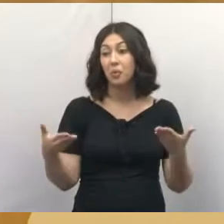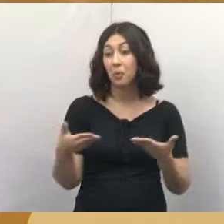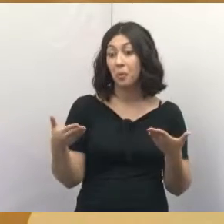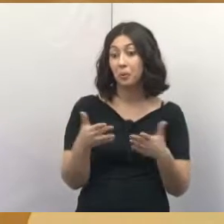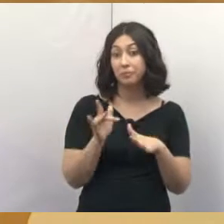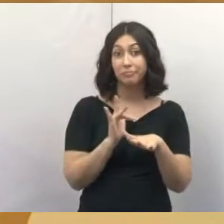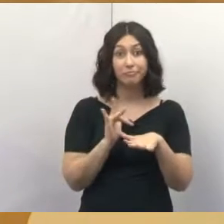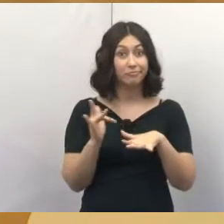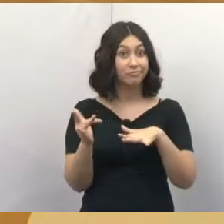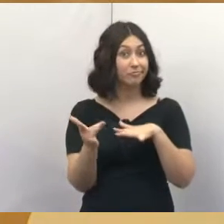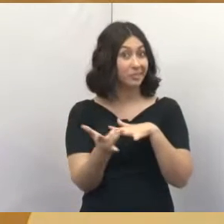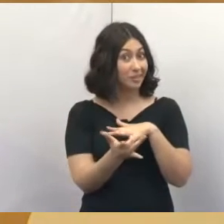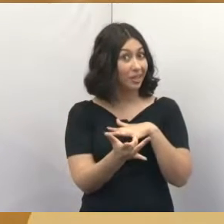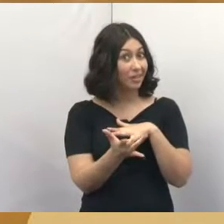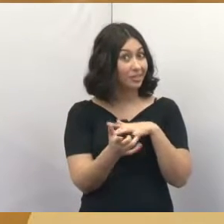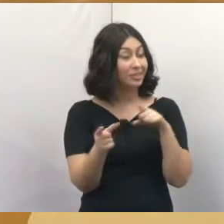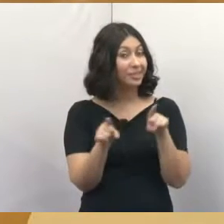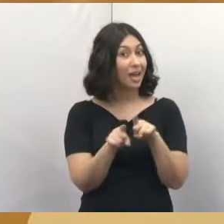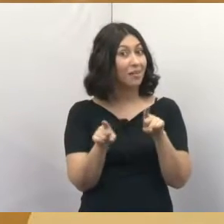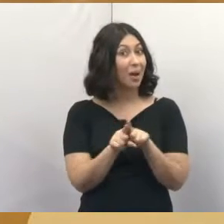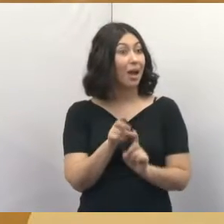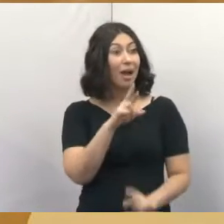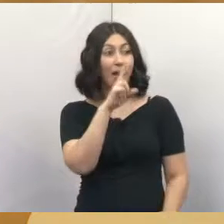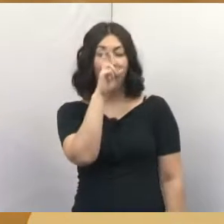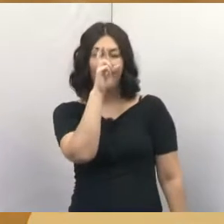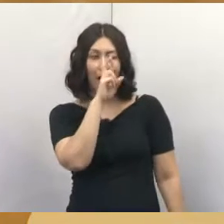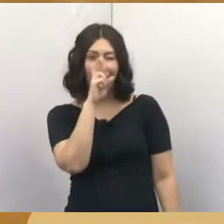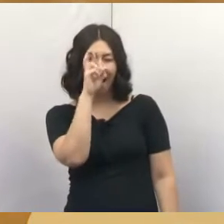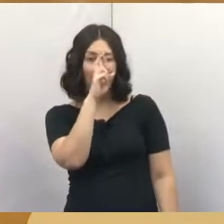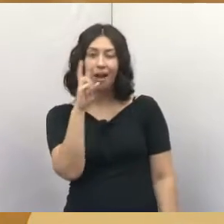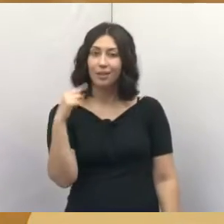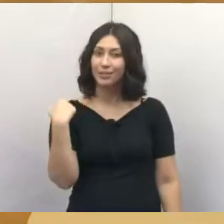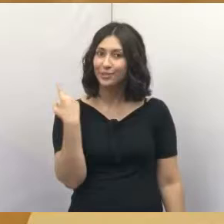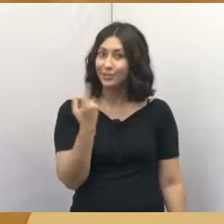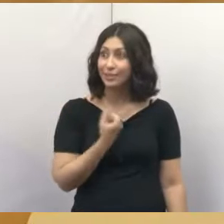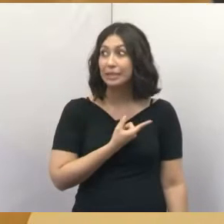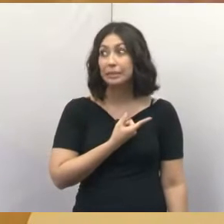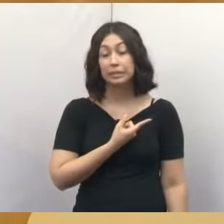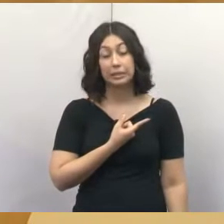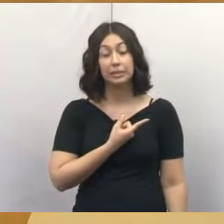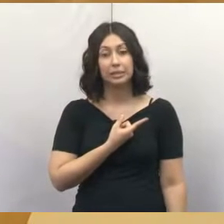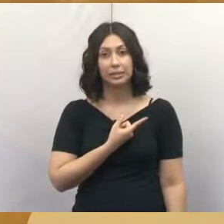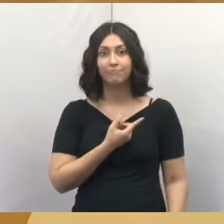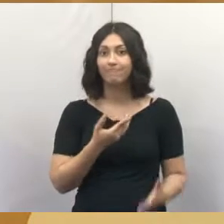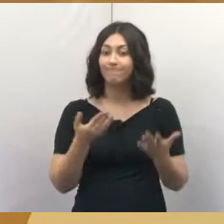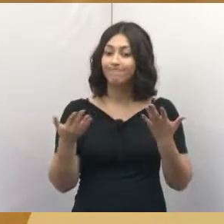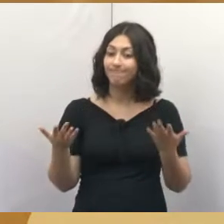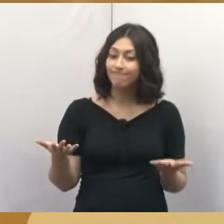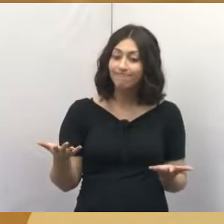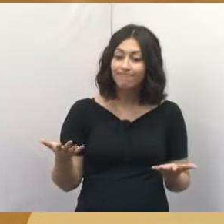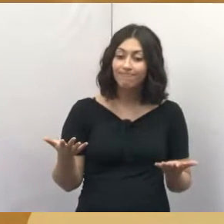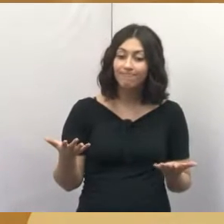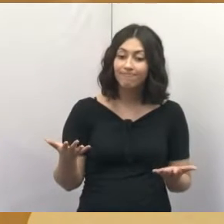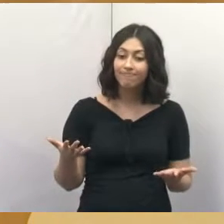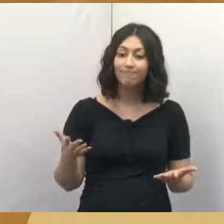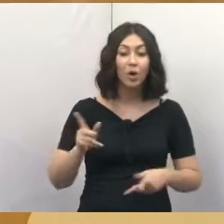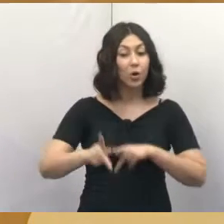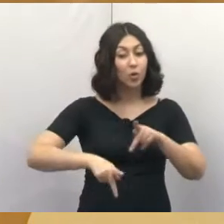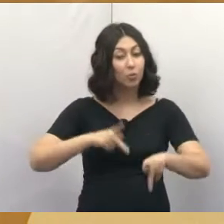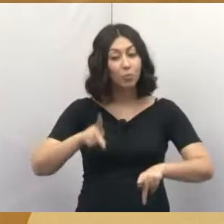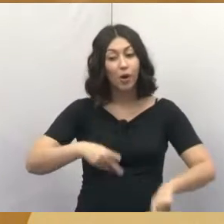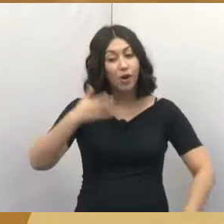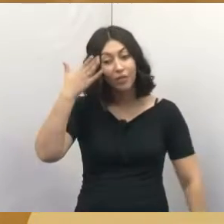redes sociais aí que servem até para estar fiscalizando, nós políticos dessa casa vão cair aí na boca do povo a hora